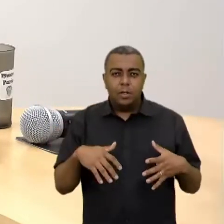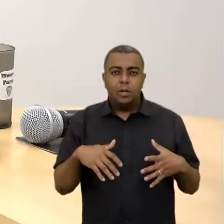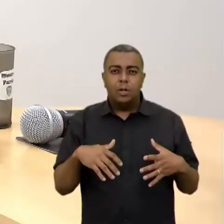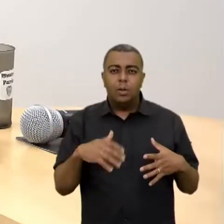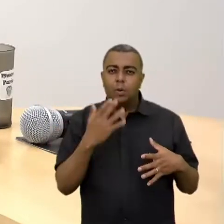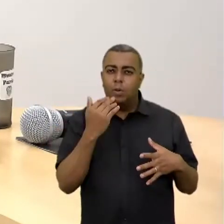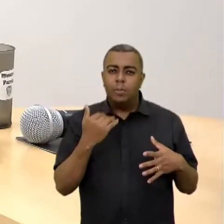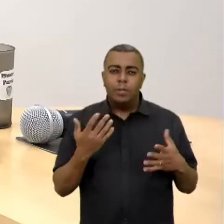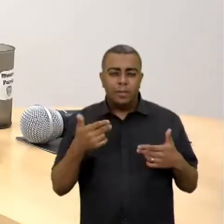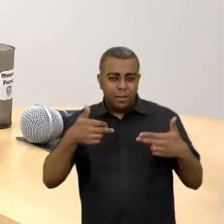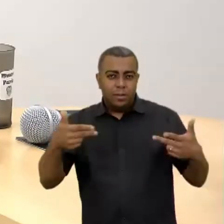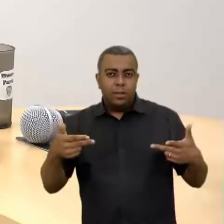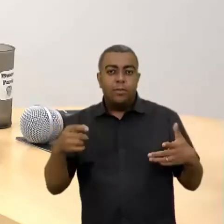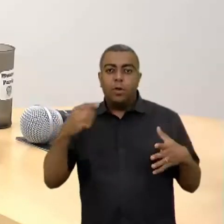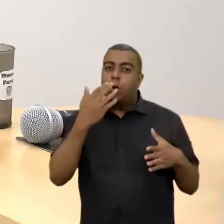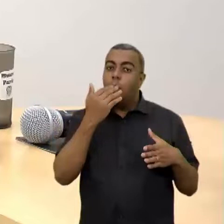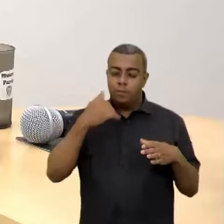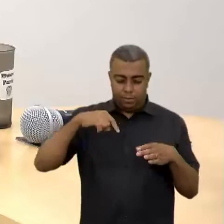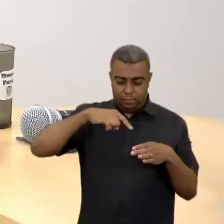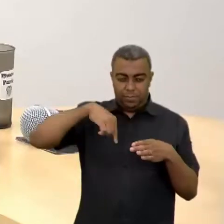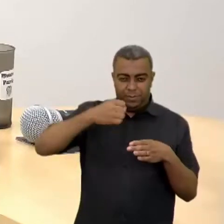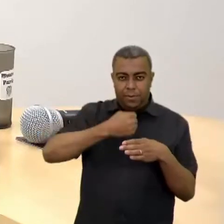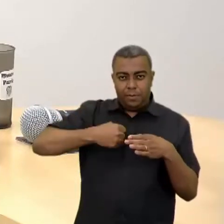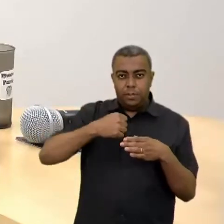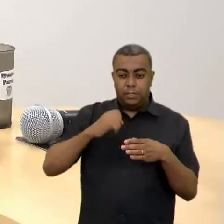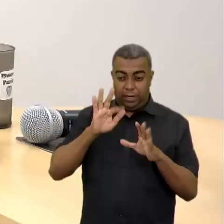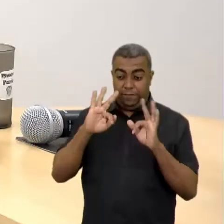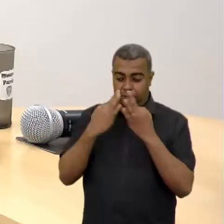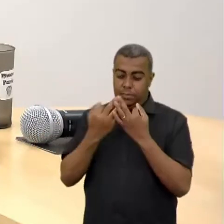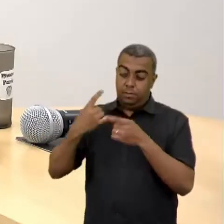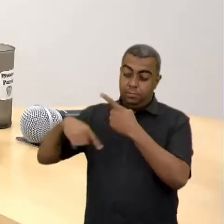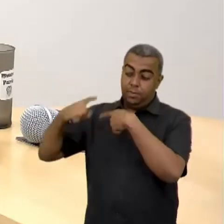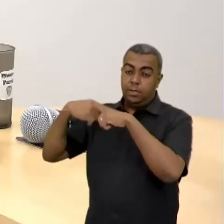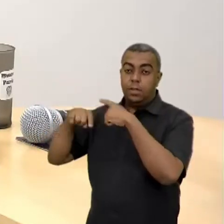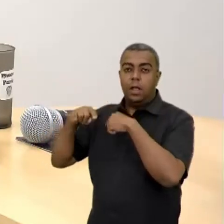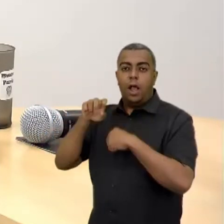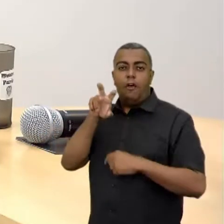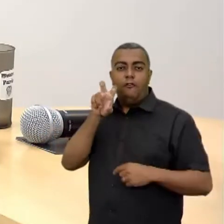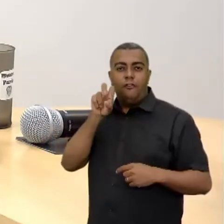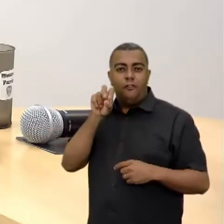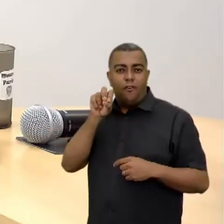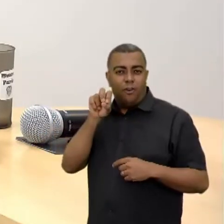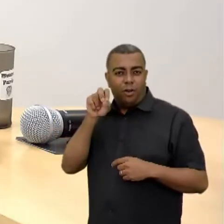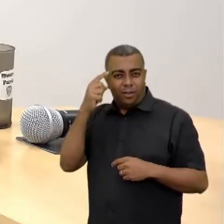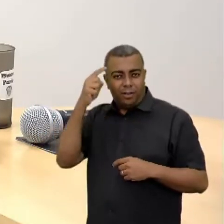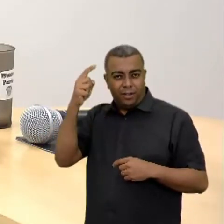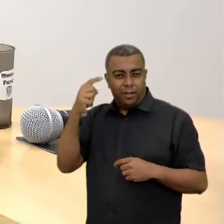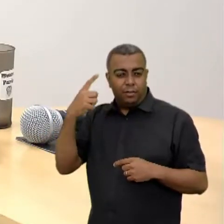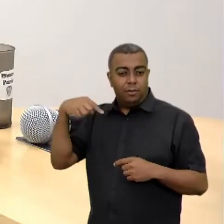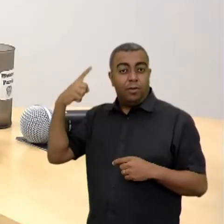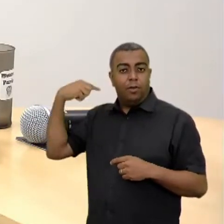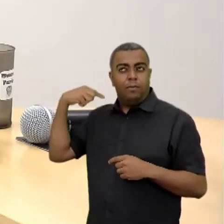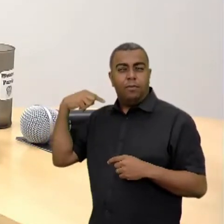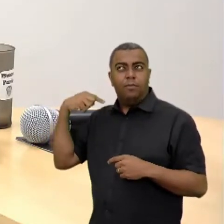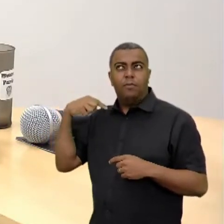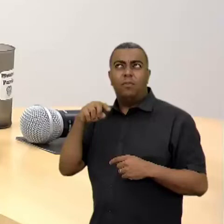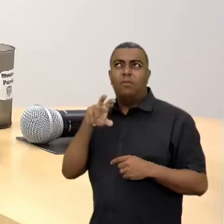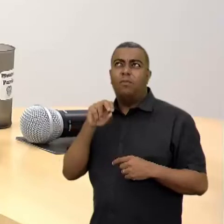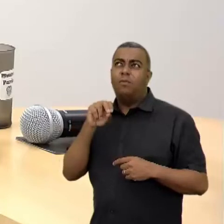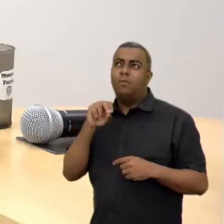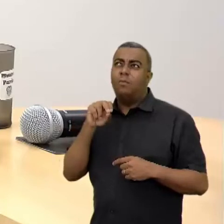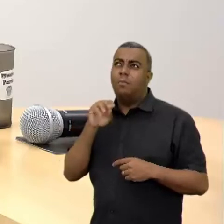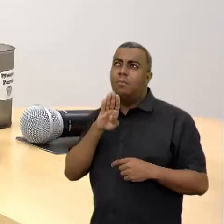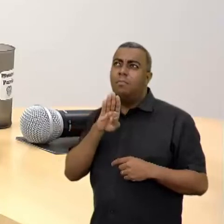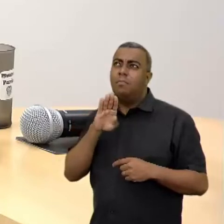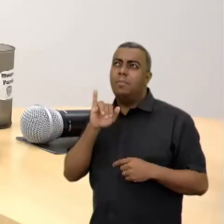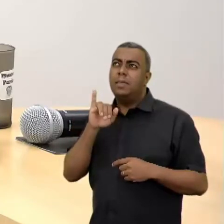que essa questão da culinária está na família dele desde muito tempo, e ele conta da história do avô dele, que participou, do avô ou bisavô, desculpa, acho que